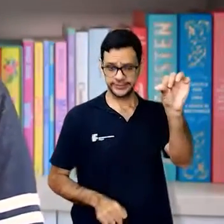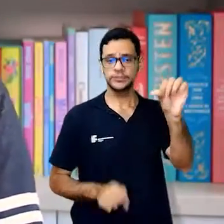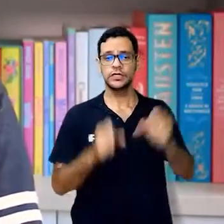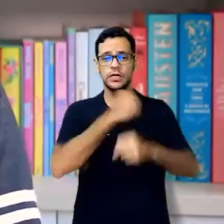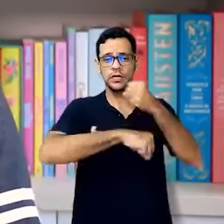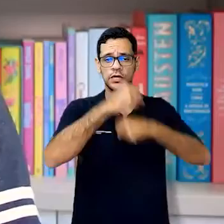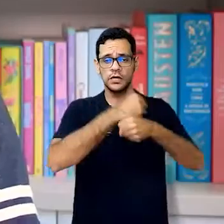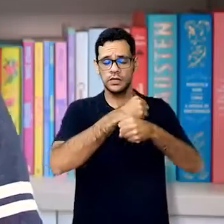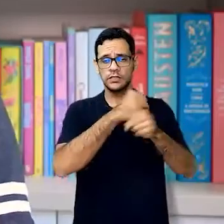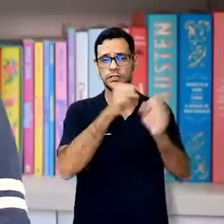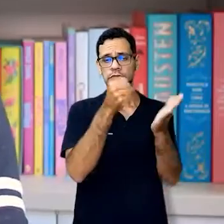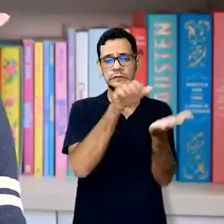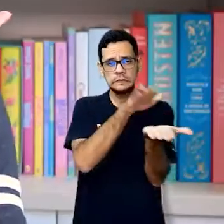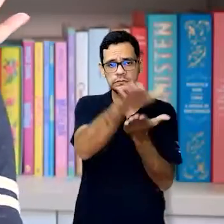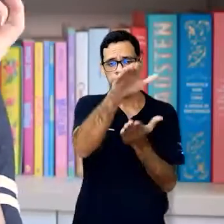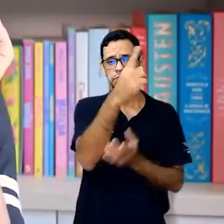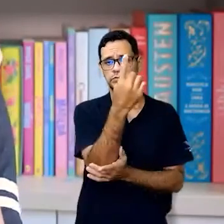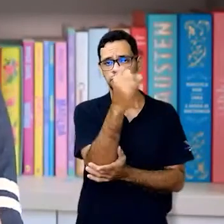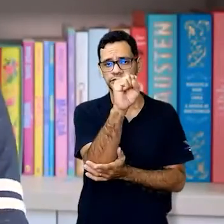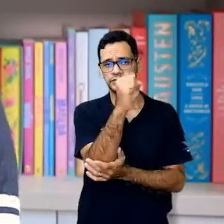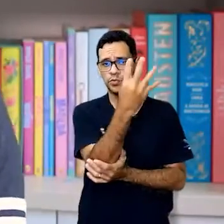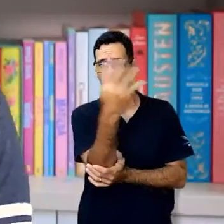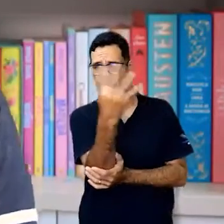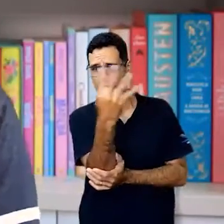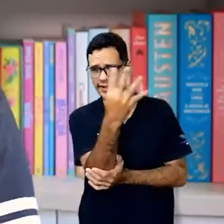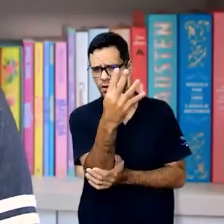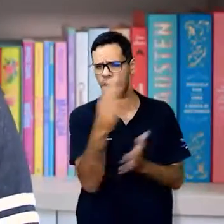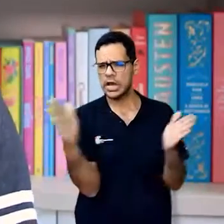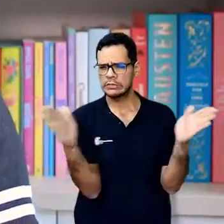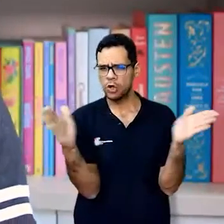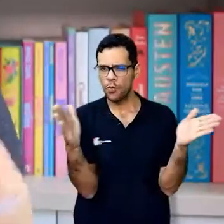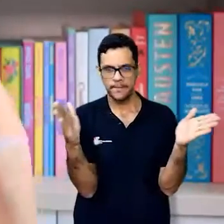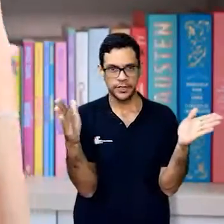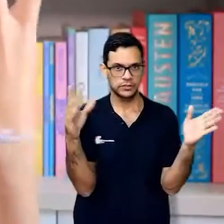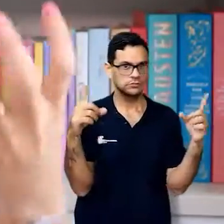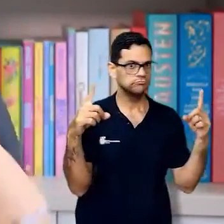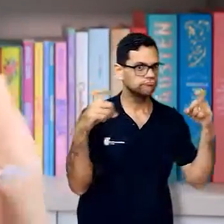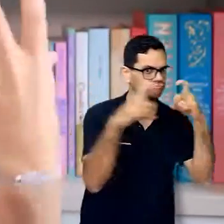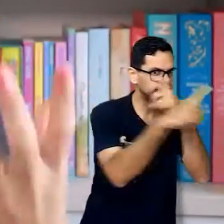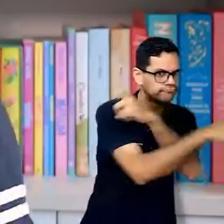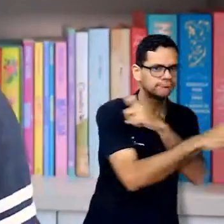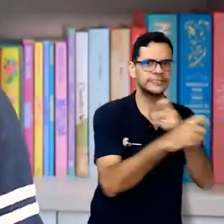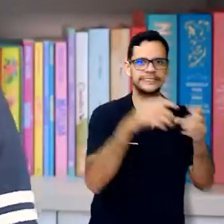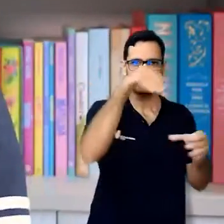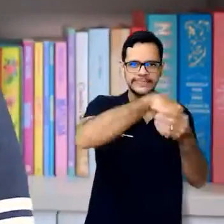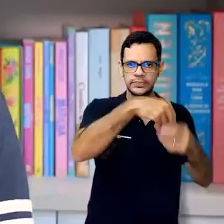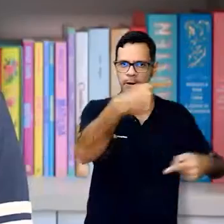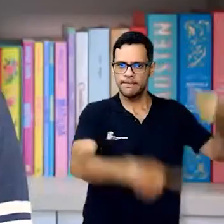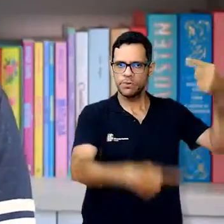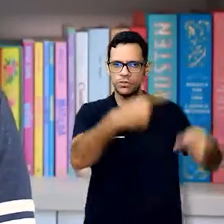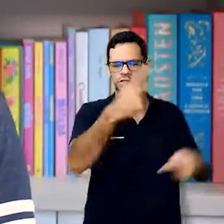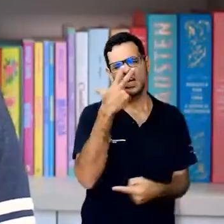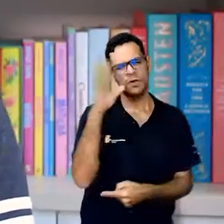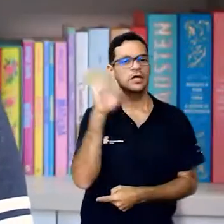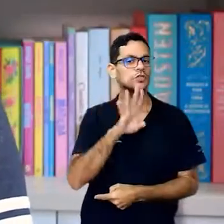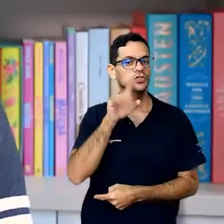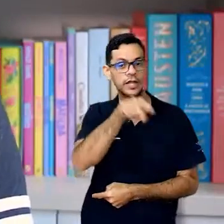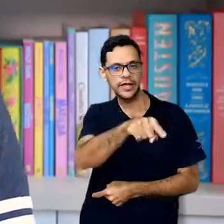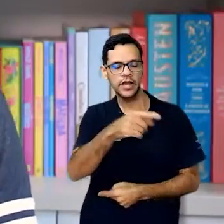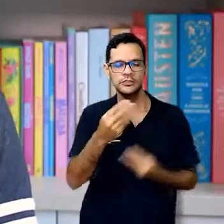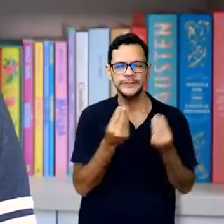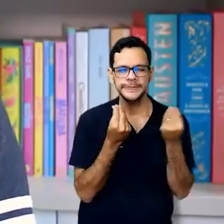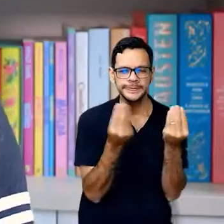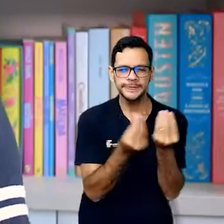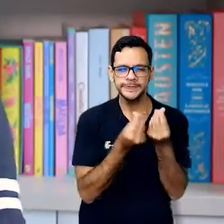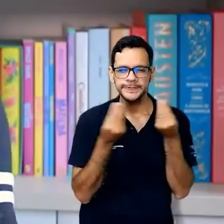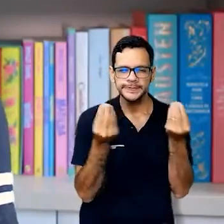né? Esse livro foi publicado em 1844, então é um período bem, assim, conturbado politicamente, e eu acho que é super